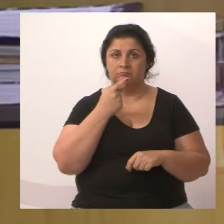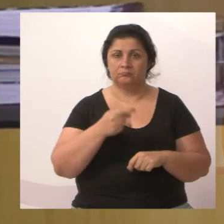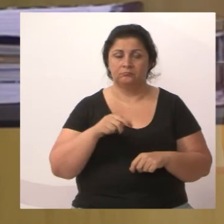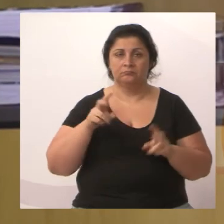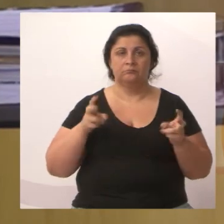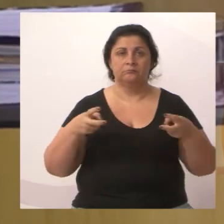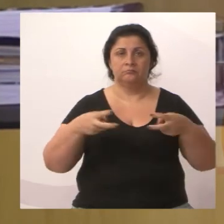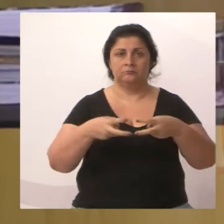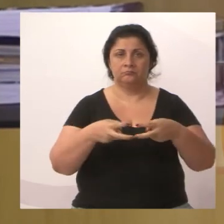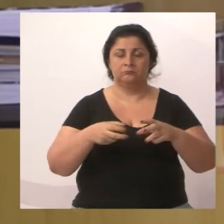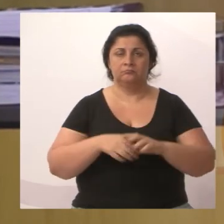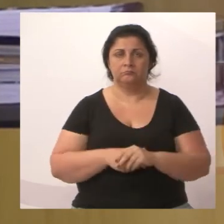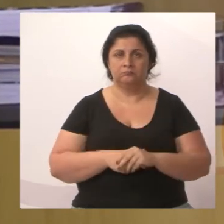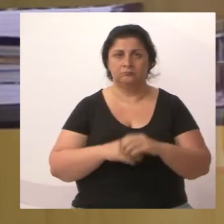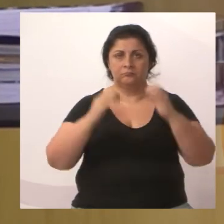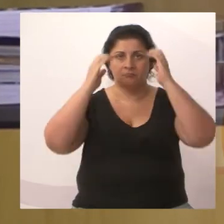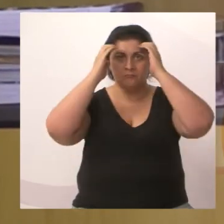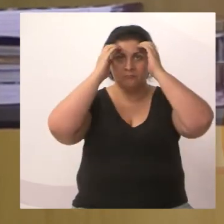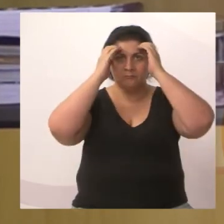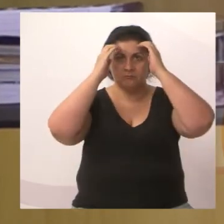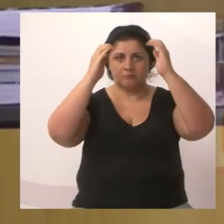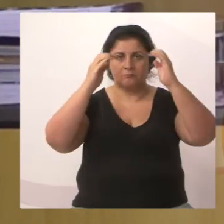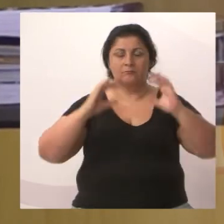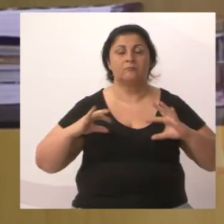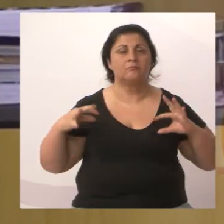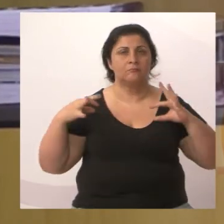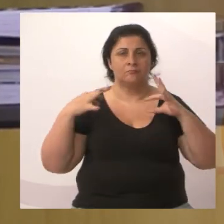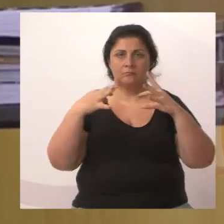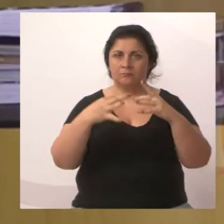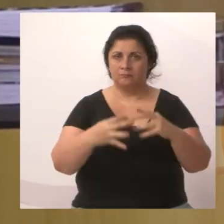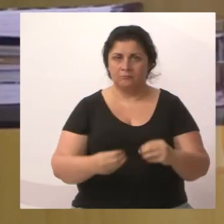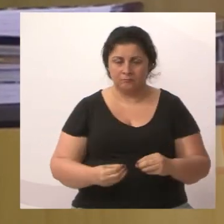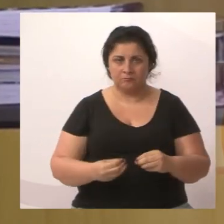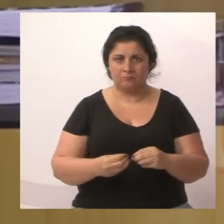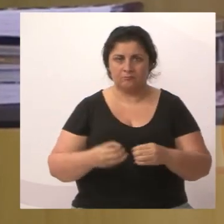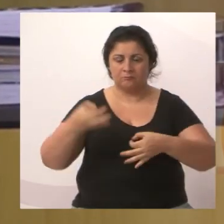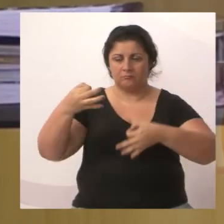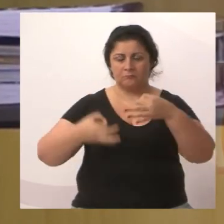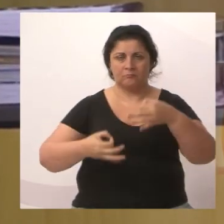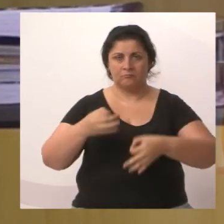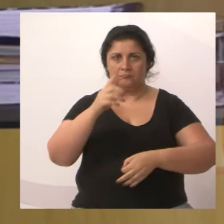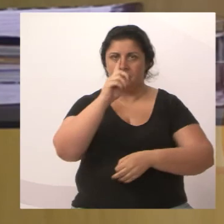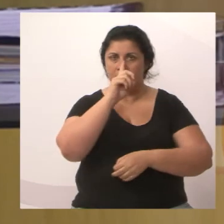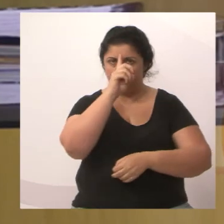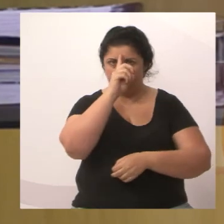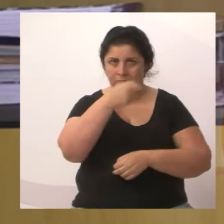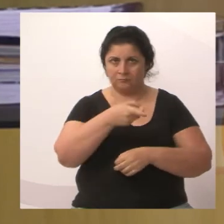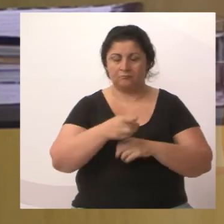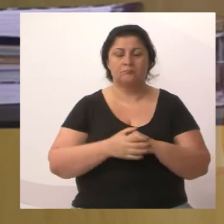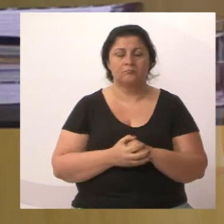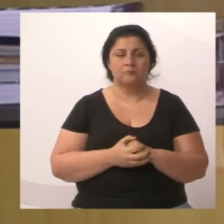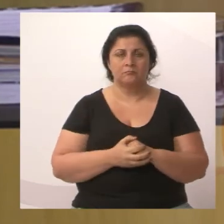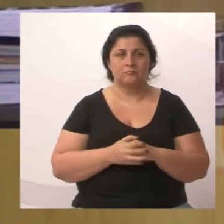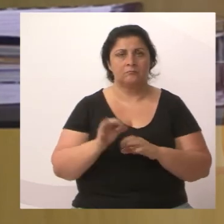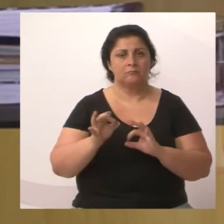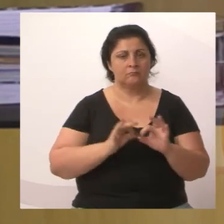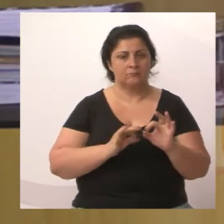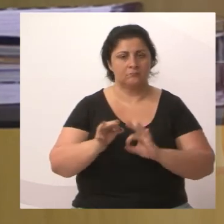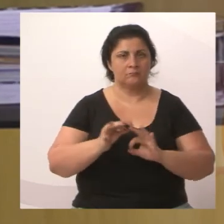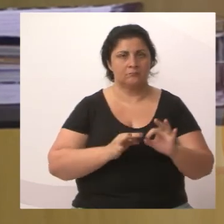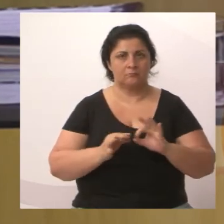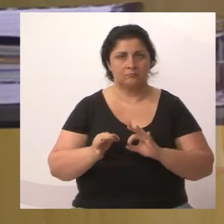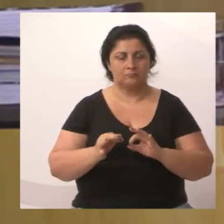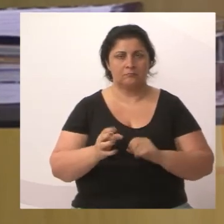Casa Legislativa atendeu a todas as exigências judiciais no caso em questão e proporcionou